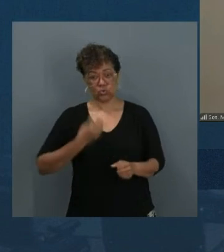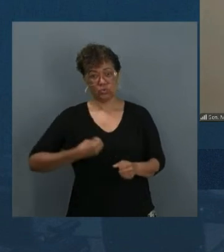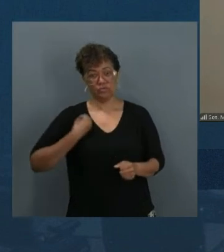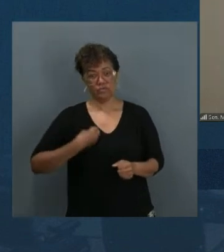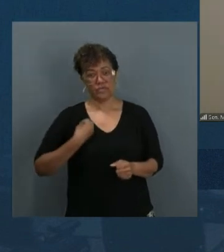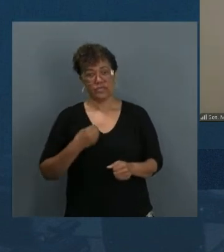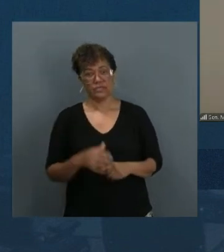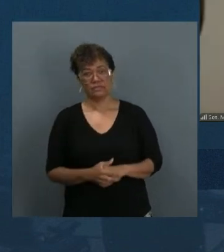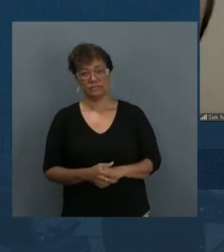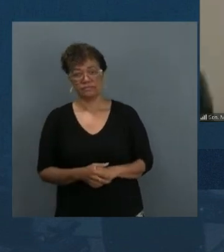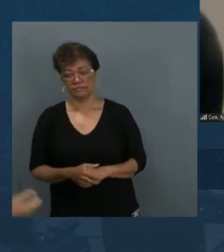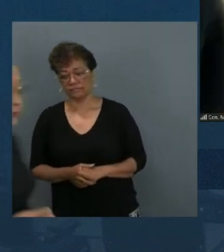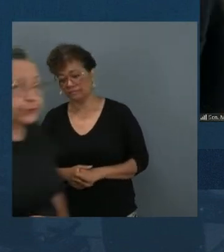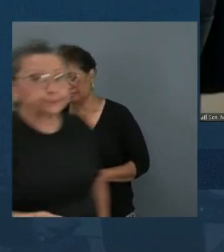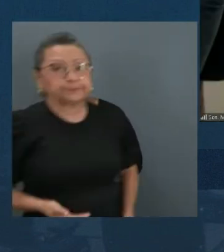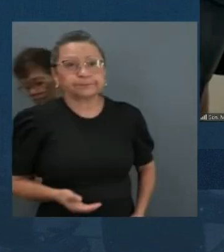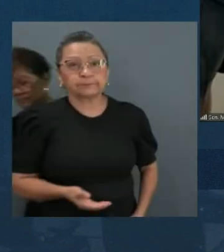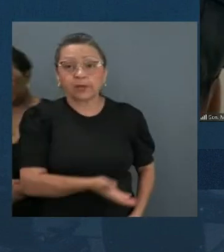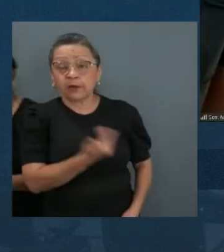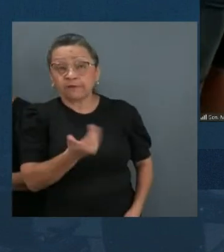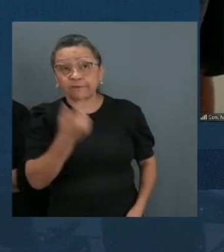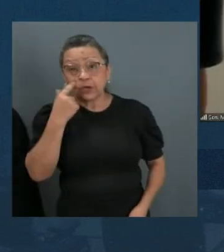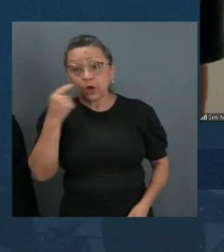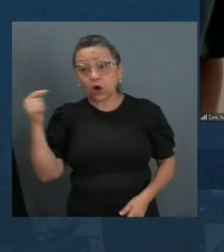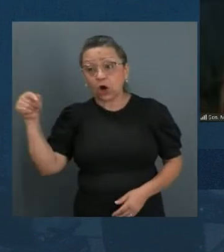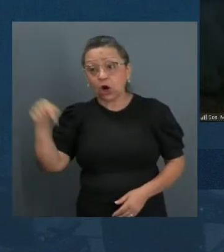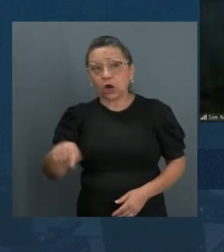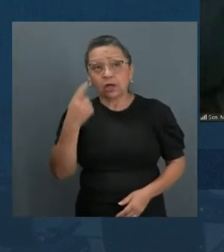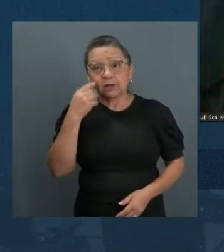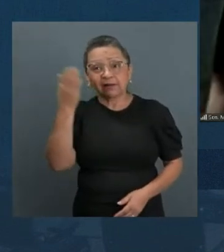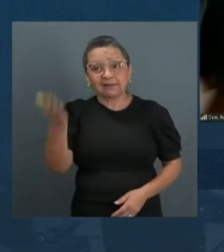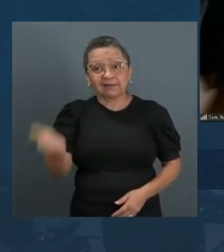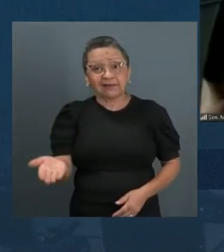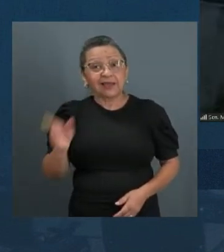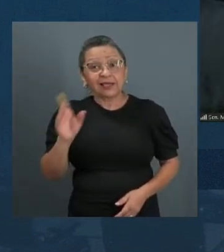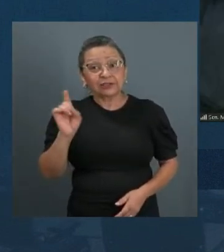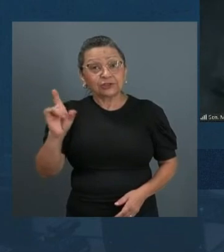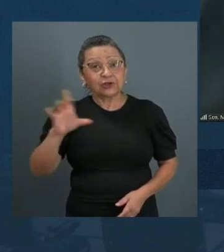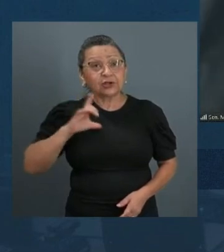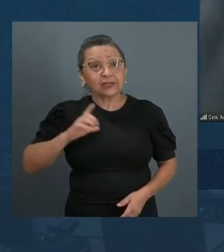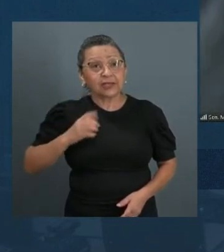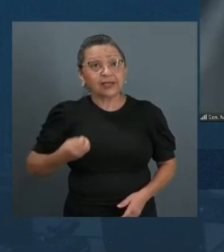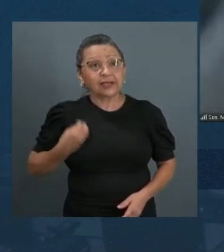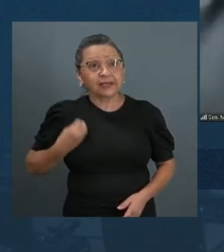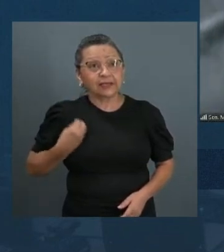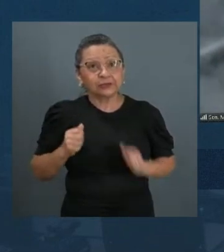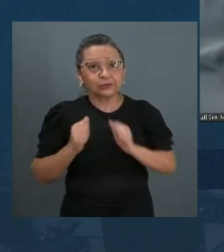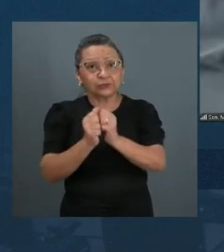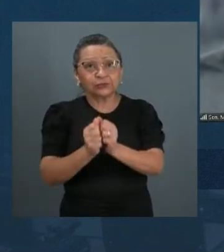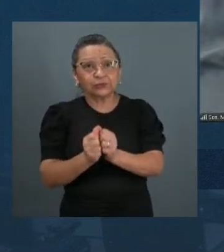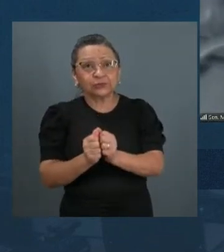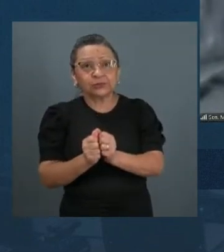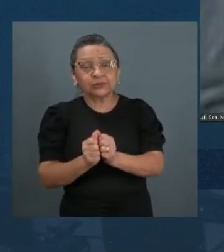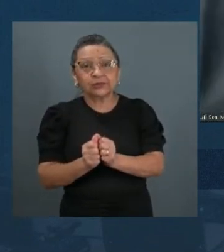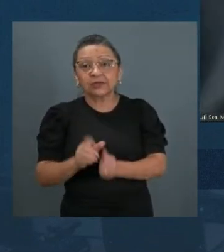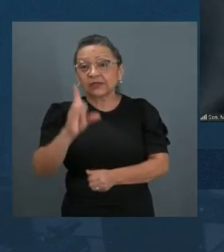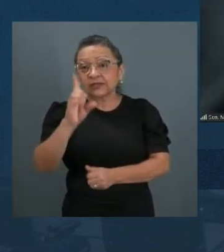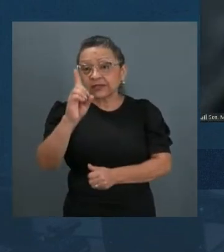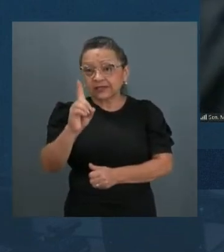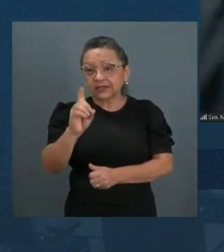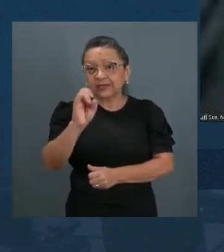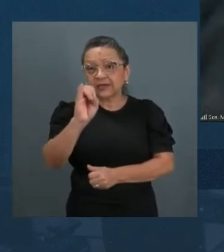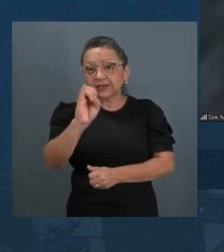Didi. O Didi, ele só está aqui, põe tua carinha aqui. O Didi só está